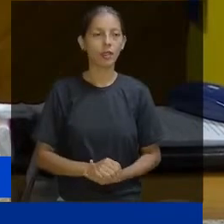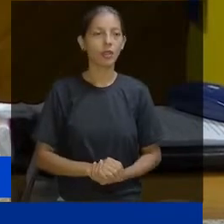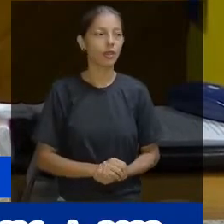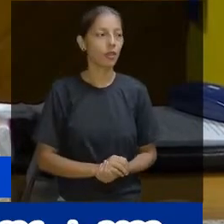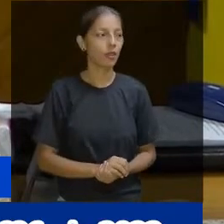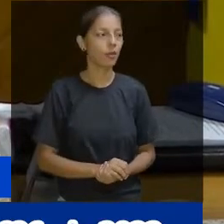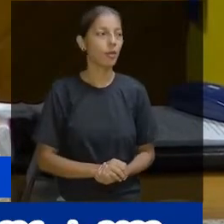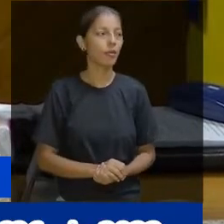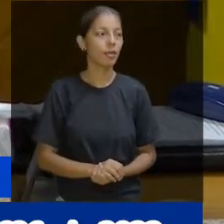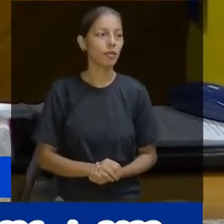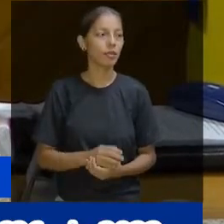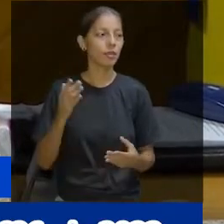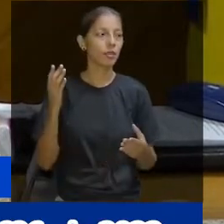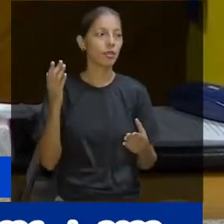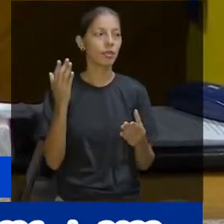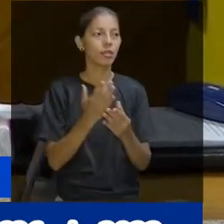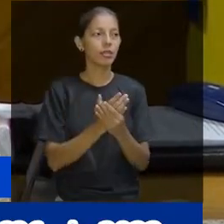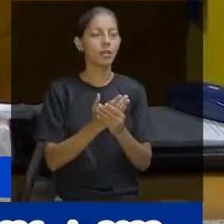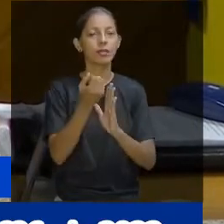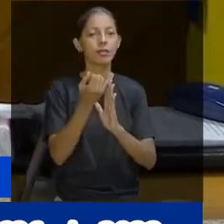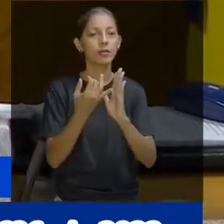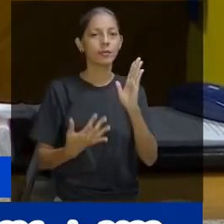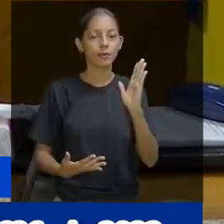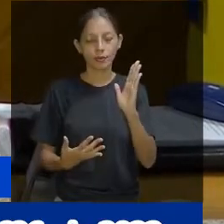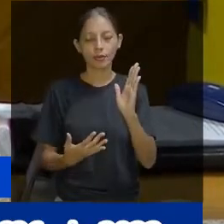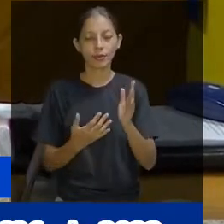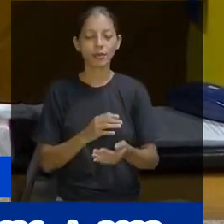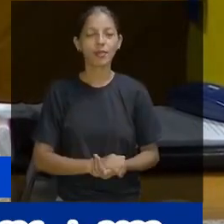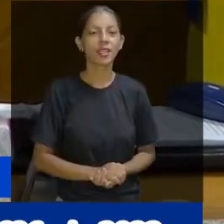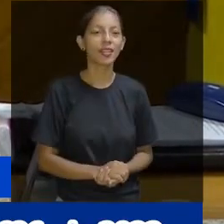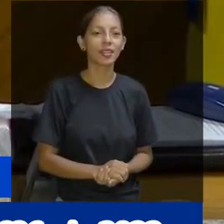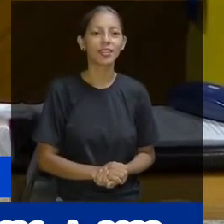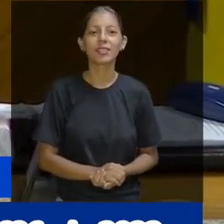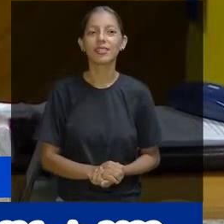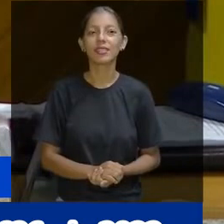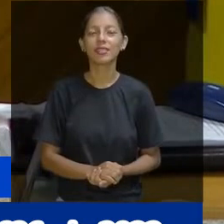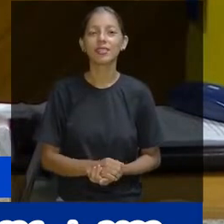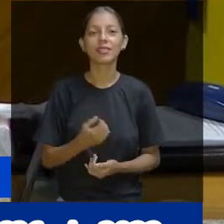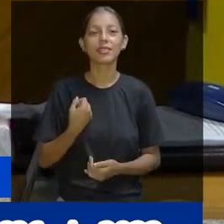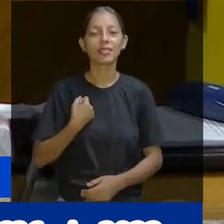declaração. O primeiro é embargo na ação na AIGE número